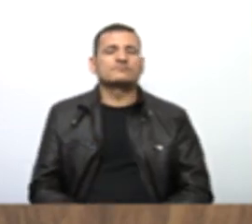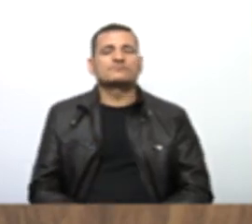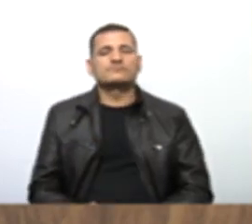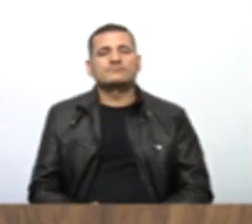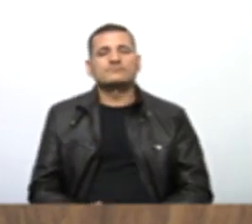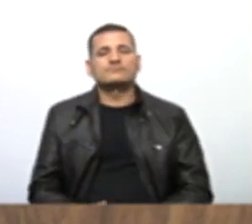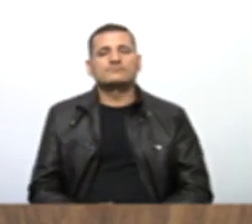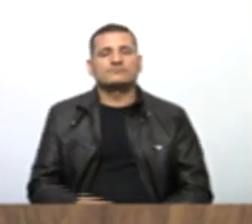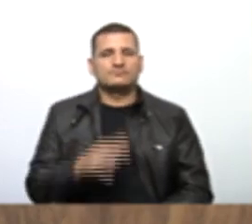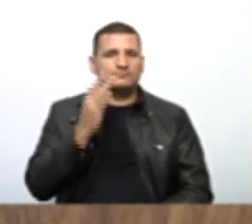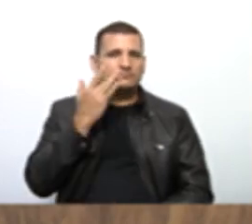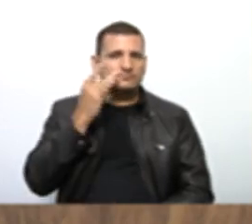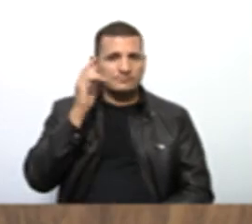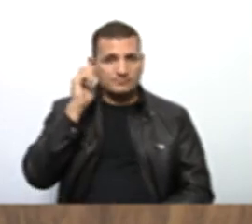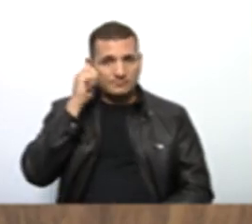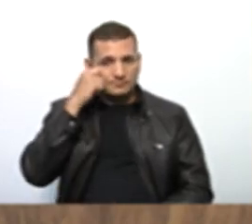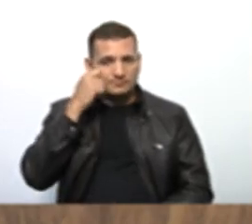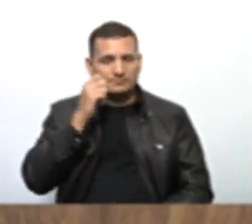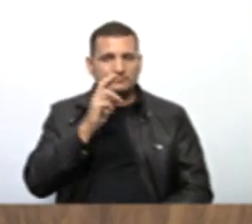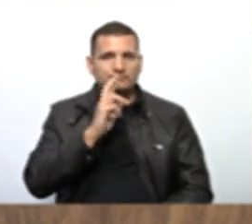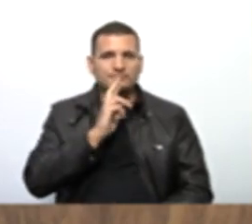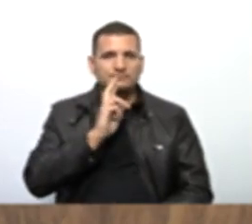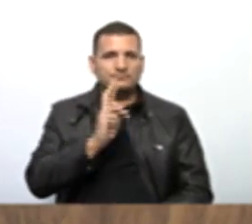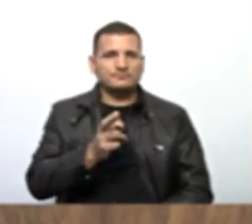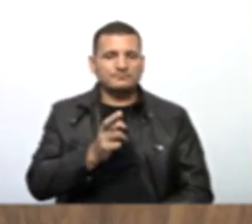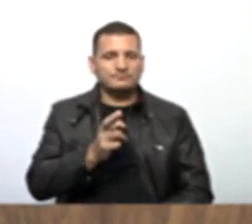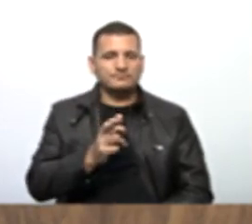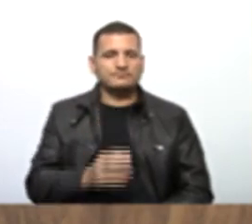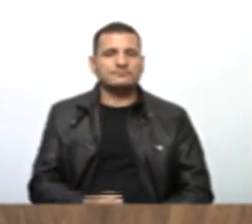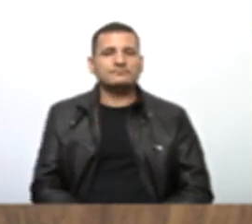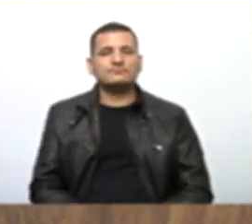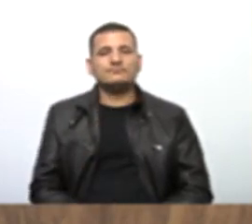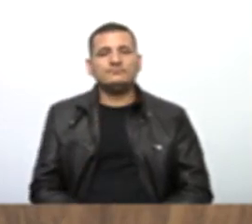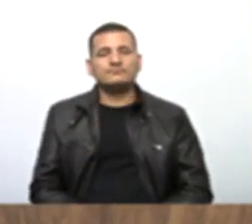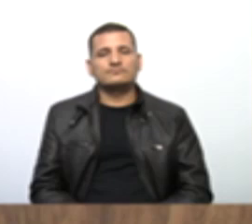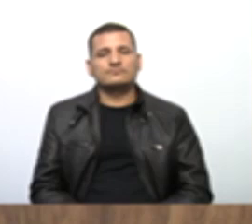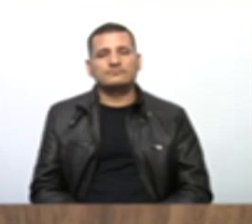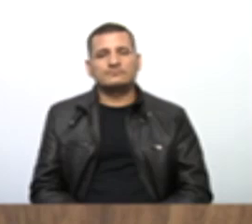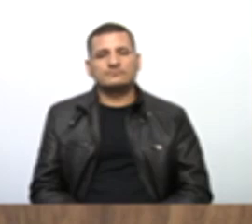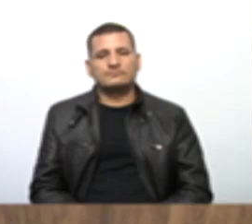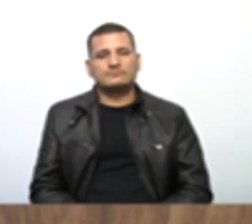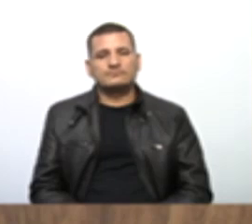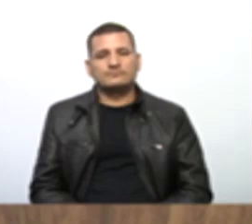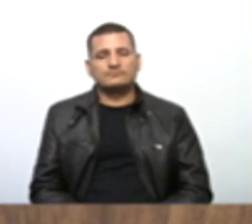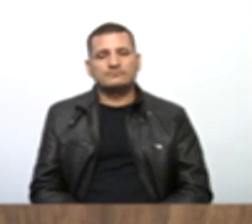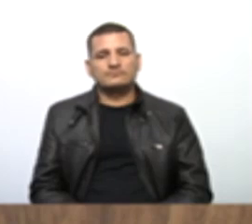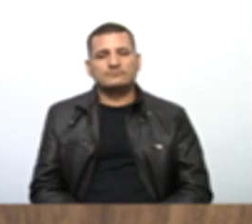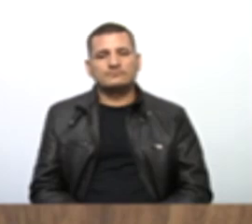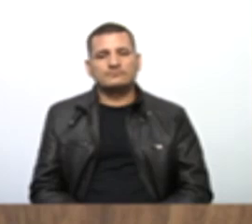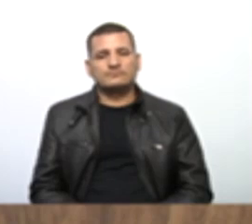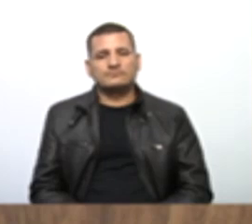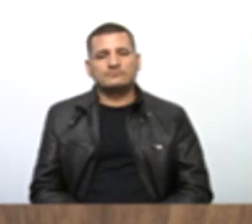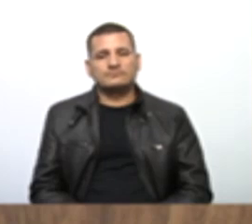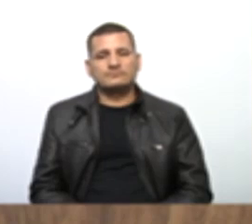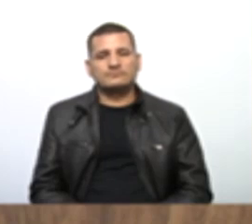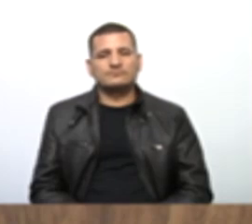salário preto d'oeste pessoal na ruth último em participar de sempre também aqui né a companhia dizendo que a letra c